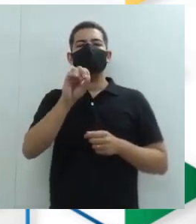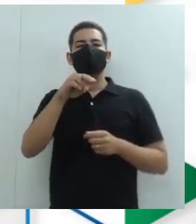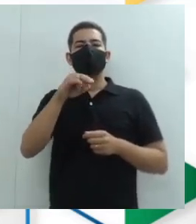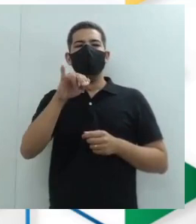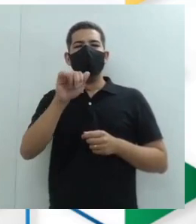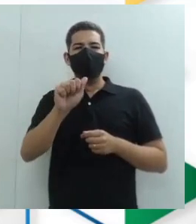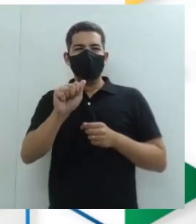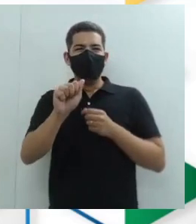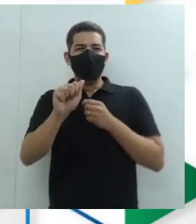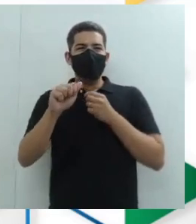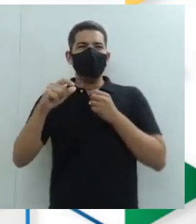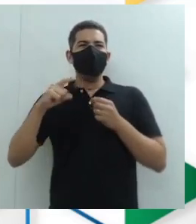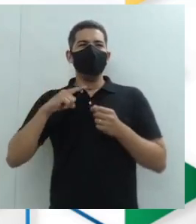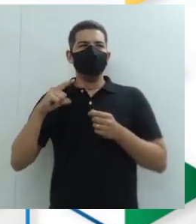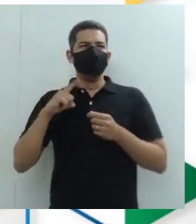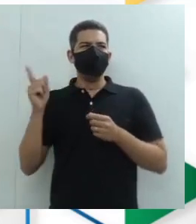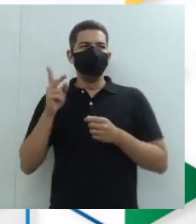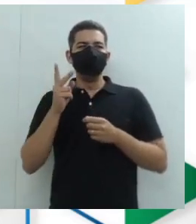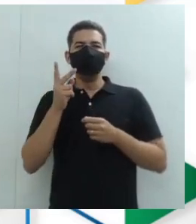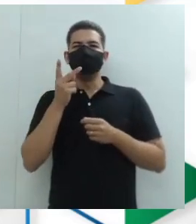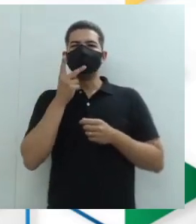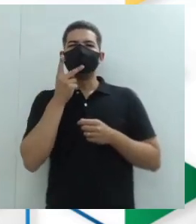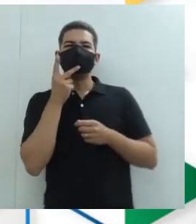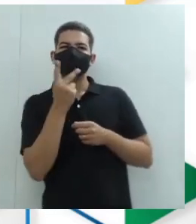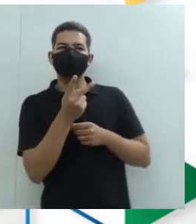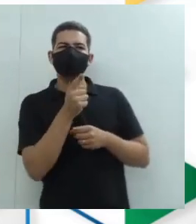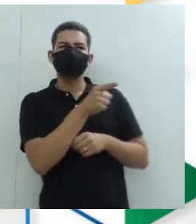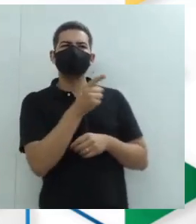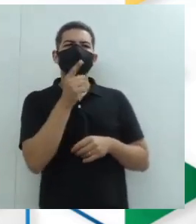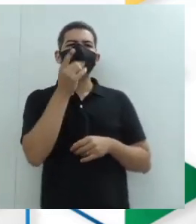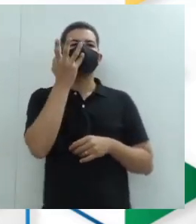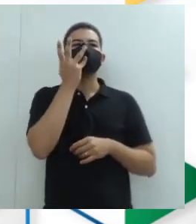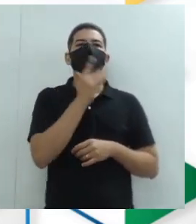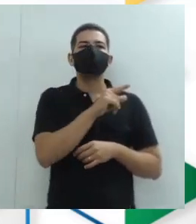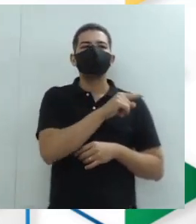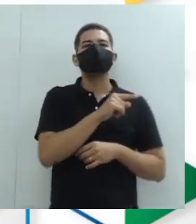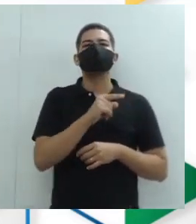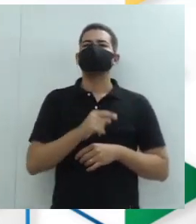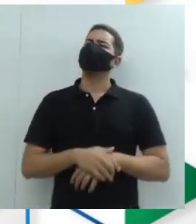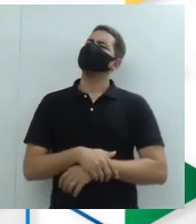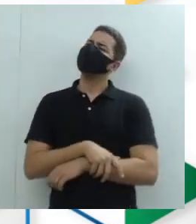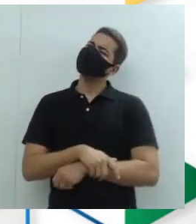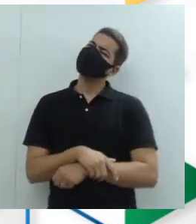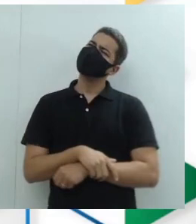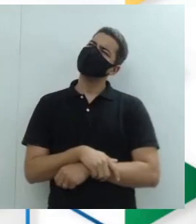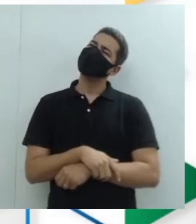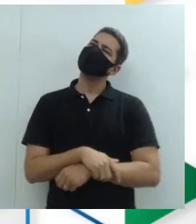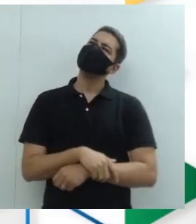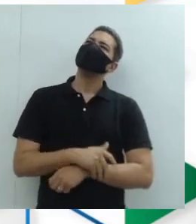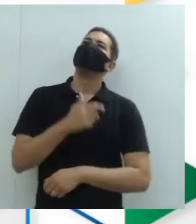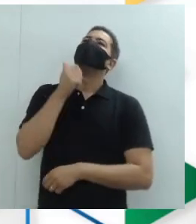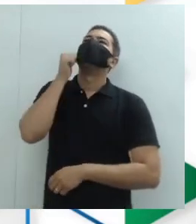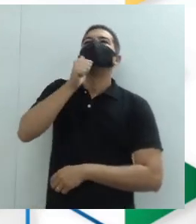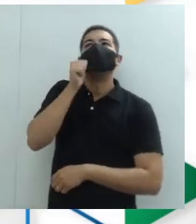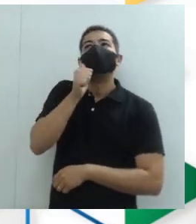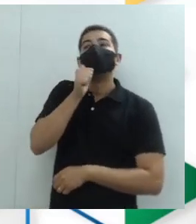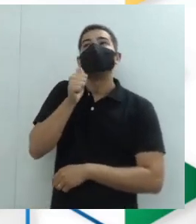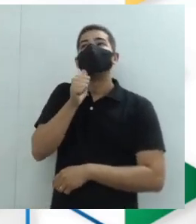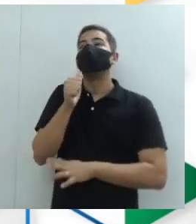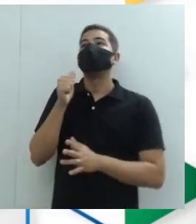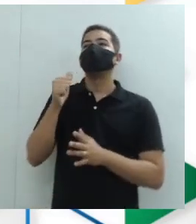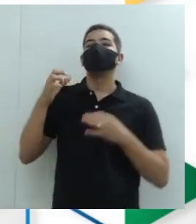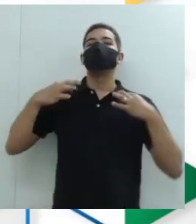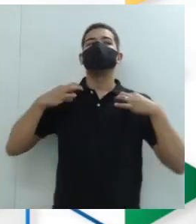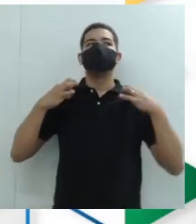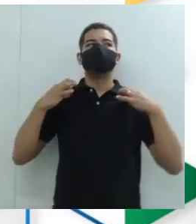Essa ironia está na fala, né, da criança, pelo fato de ela pensar que